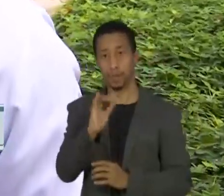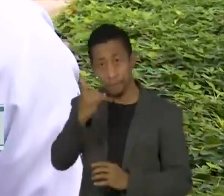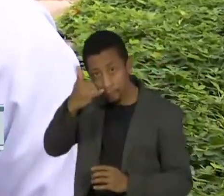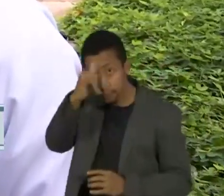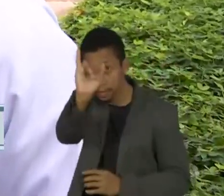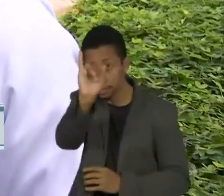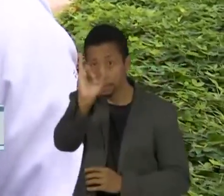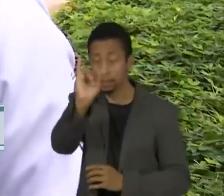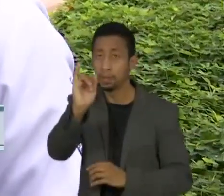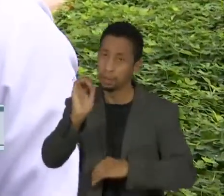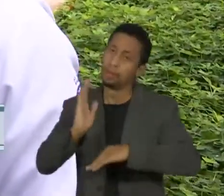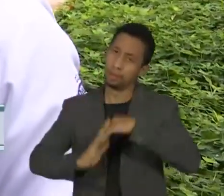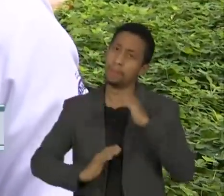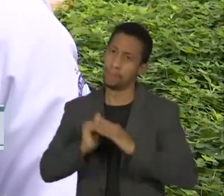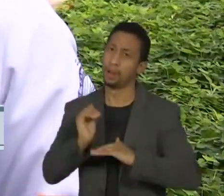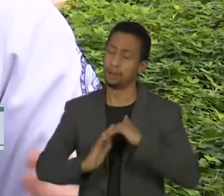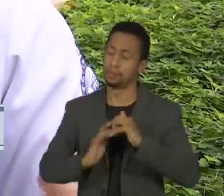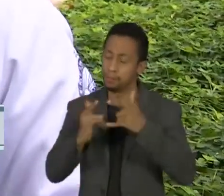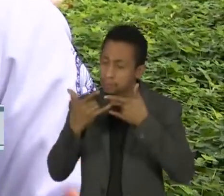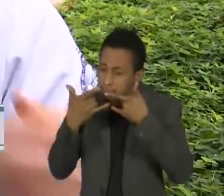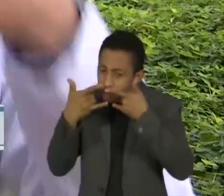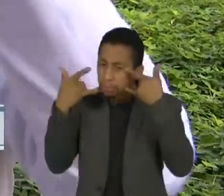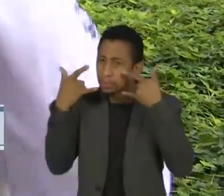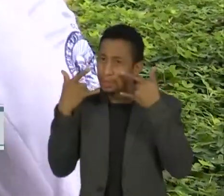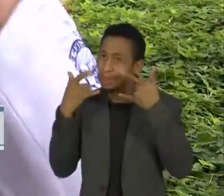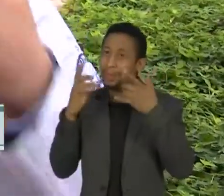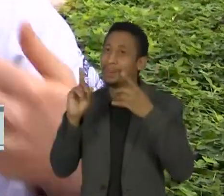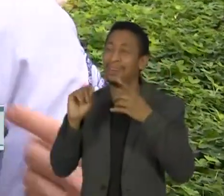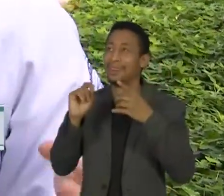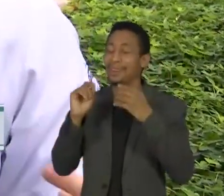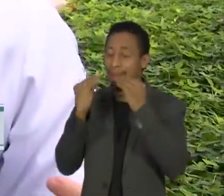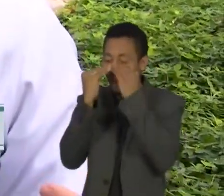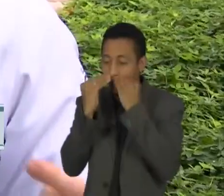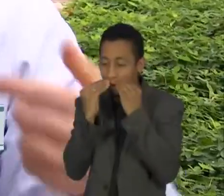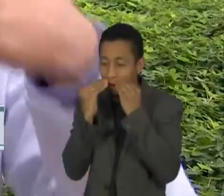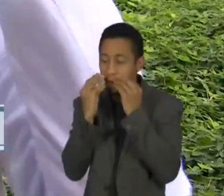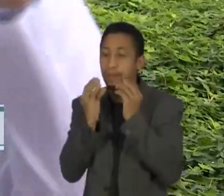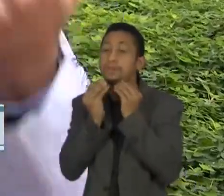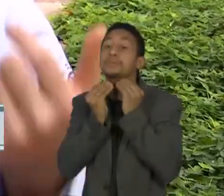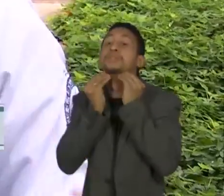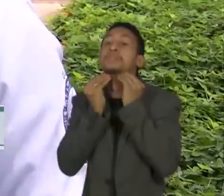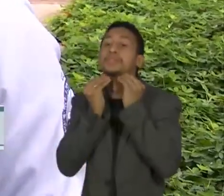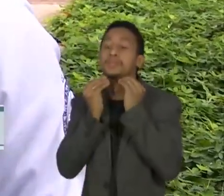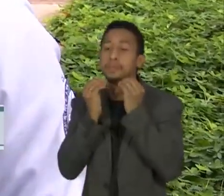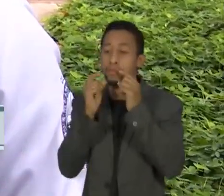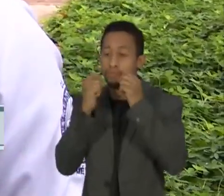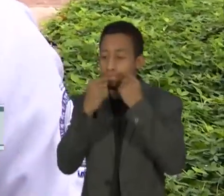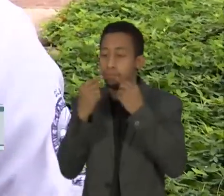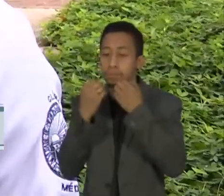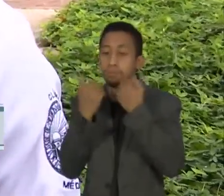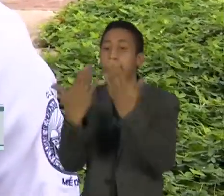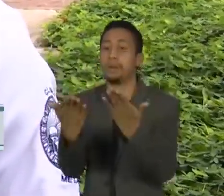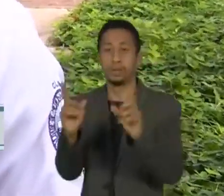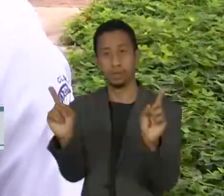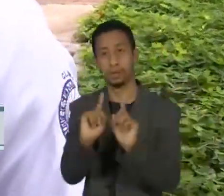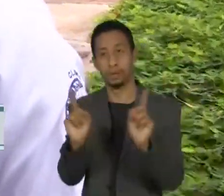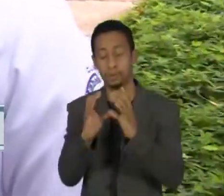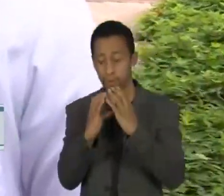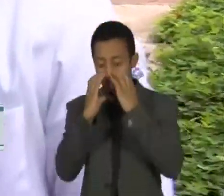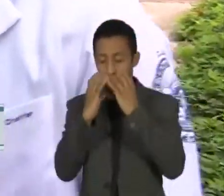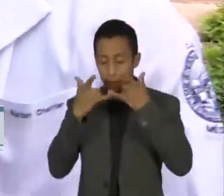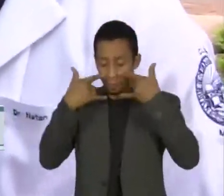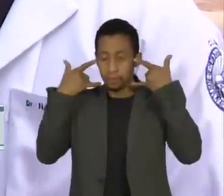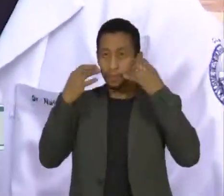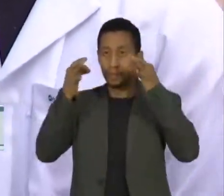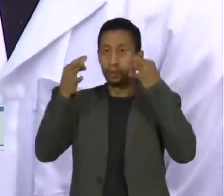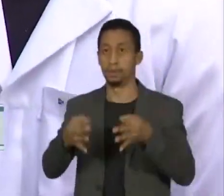usar na prática a máscara como um apoio em cima do nariz, não fazer a boca para fora, nem o nariz para fora. E agora, bares